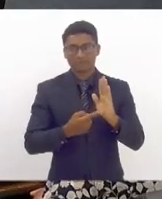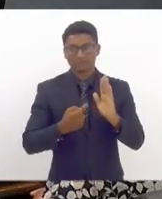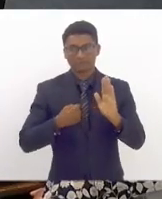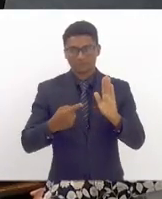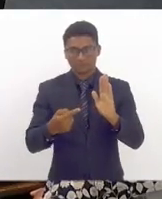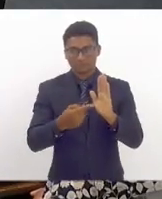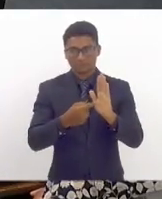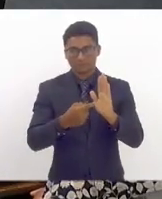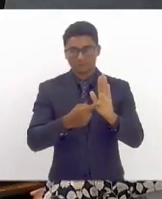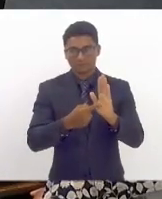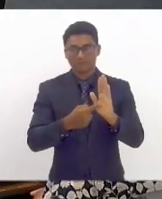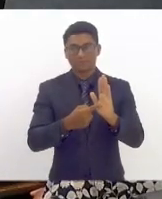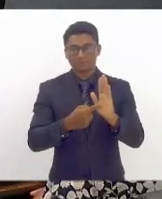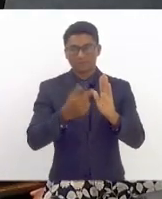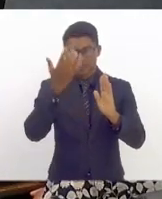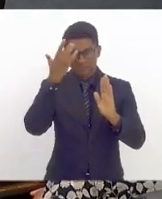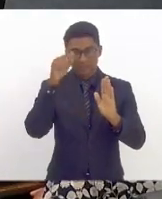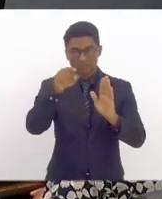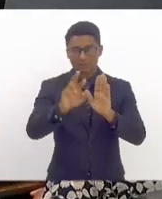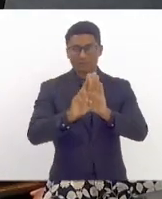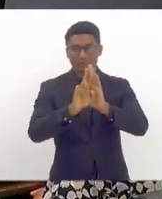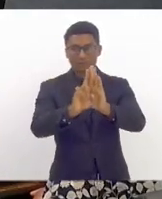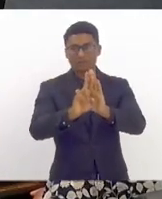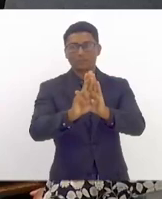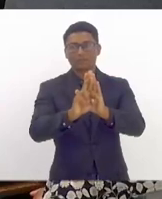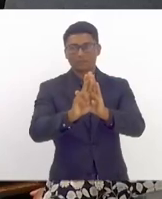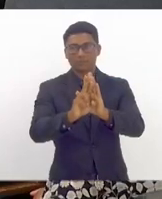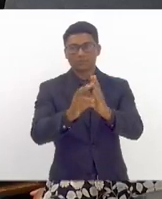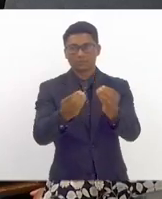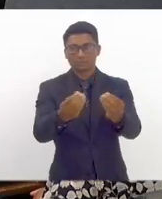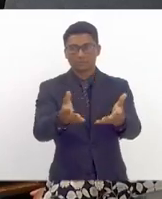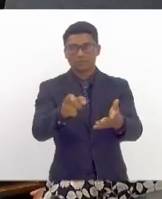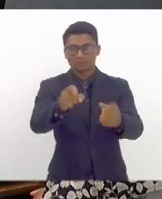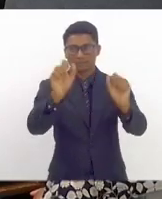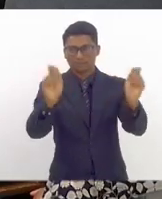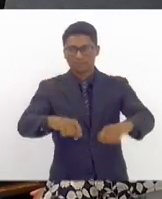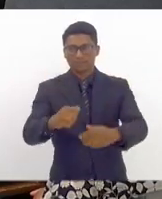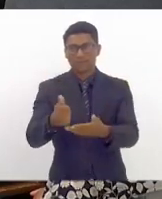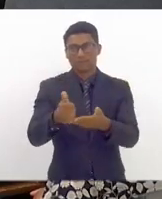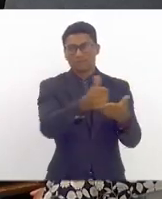uma e eu acho que você é uma representante que pode levar isso